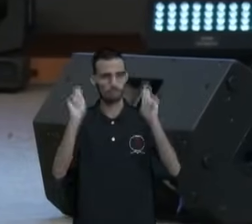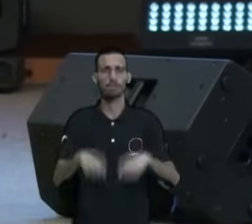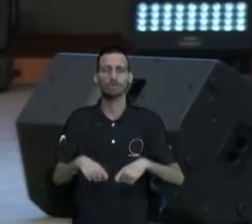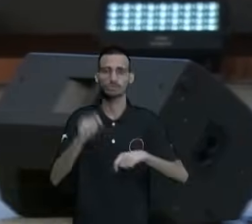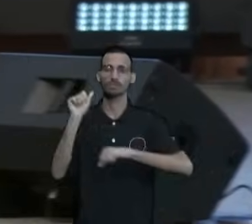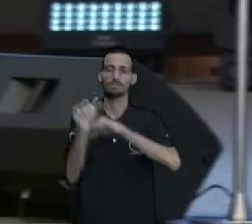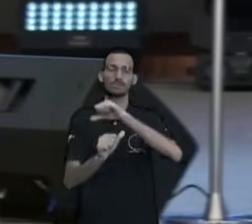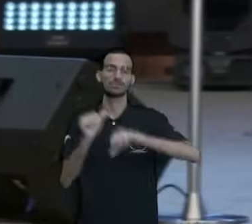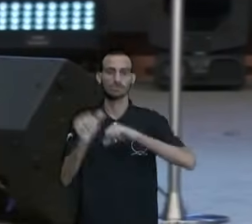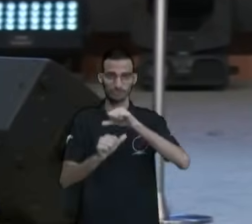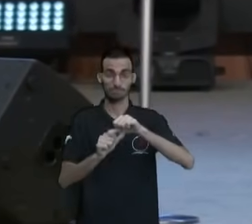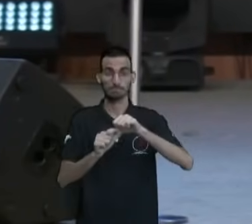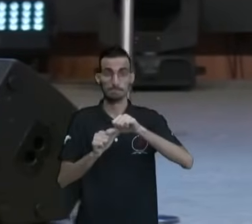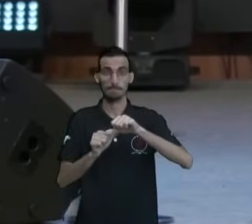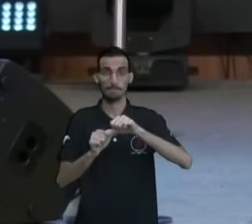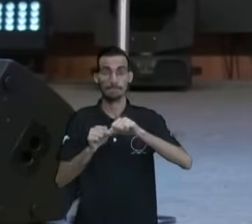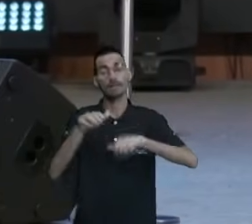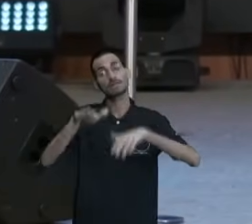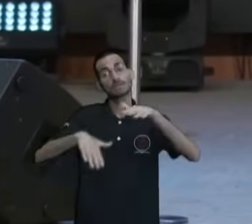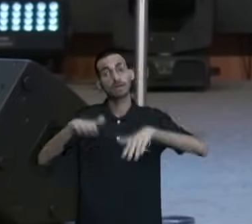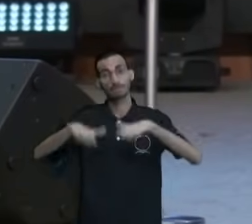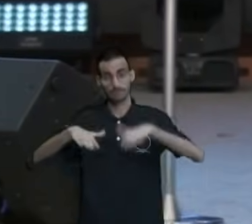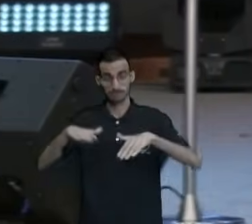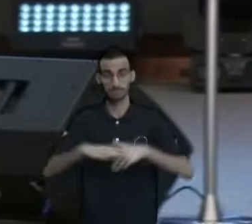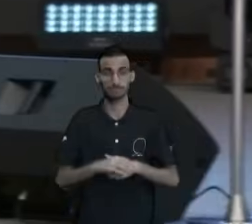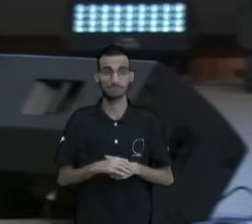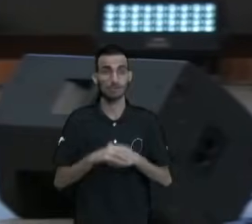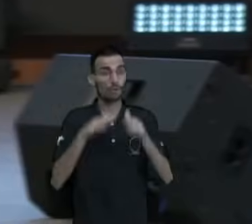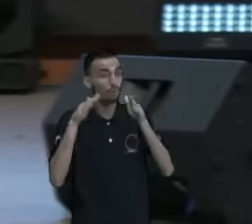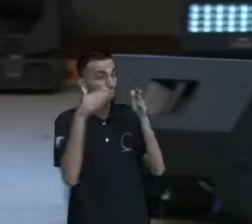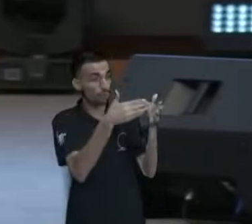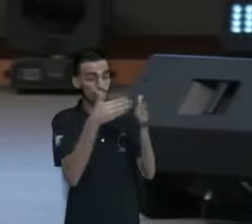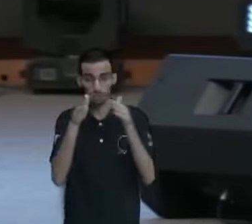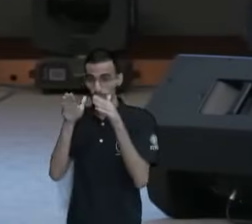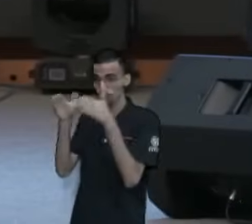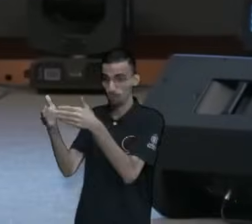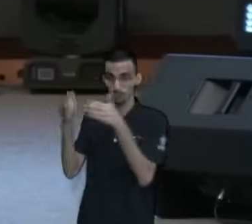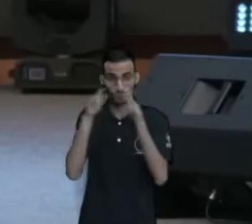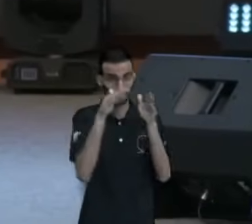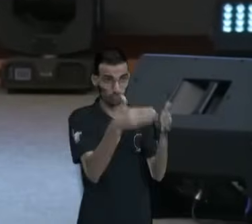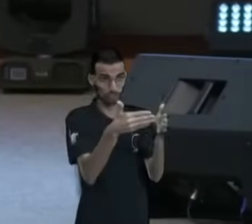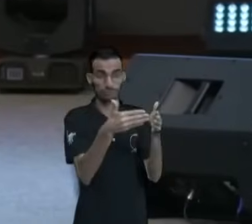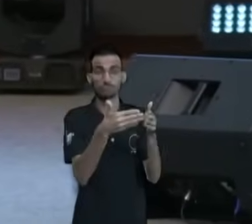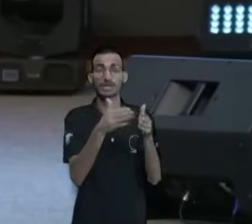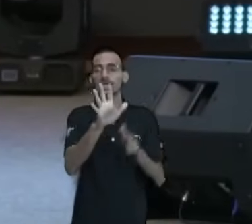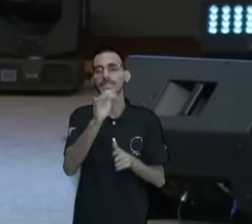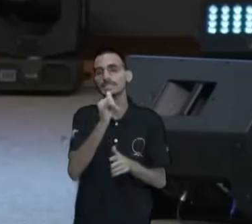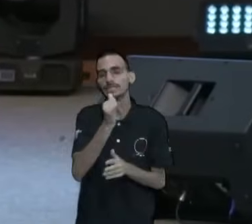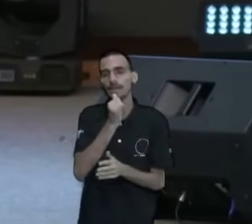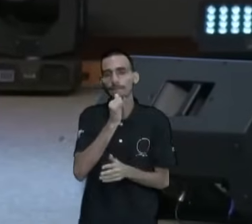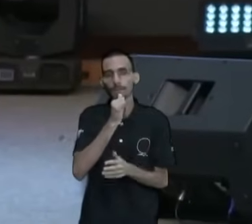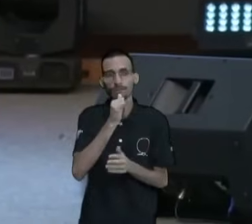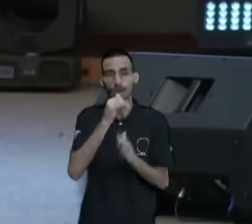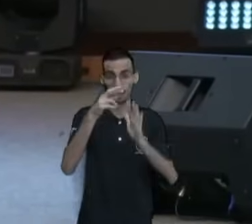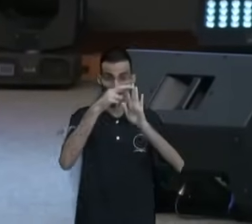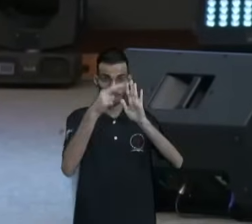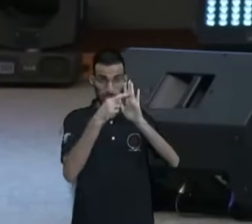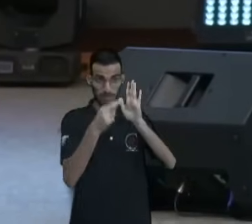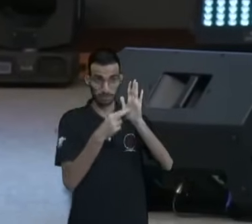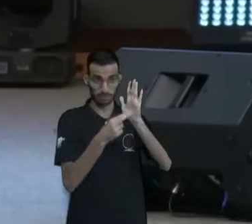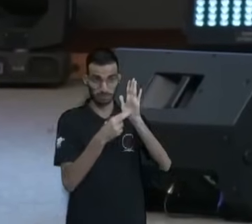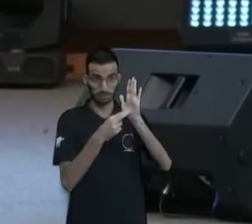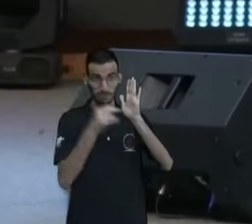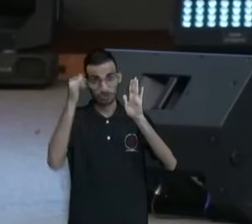podem ser específicas por exemplo várias regras do antigo testamento não vale mais para hoje